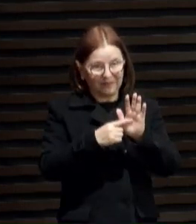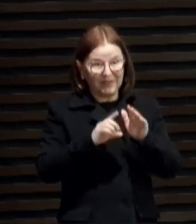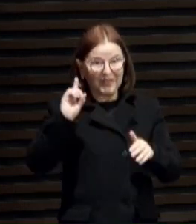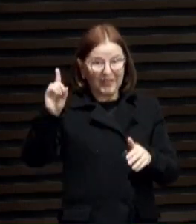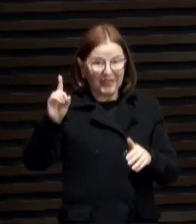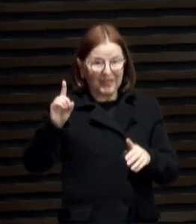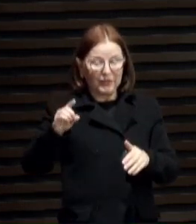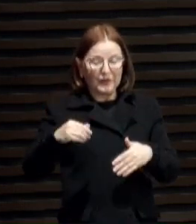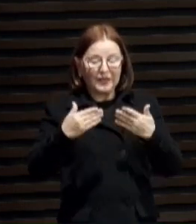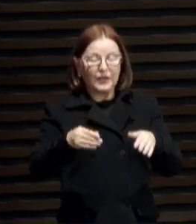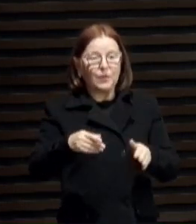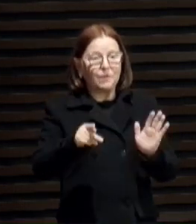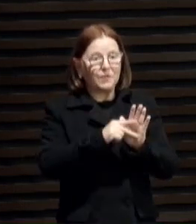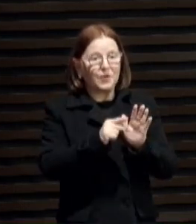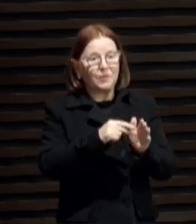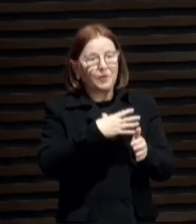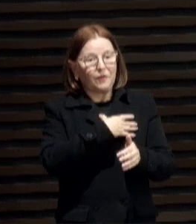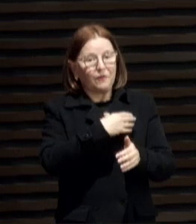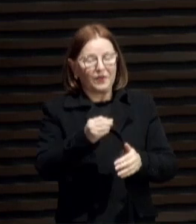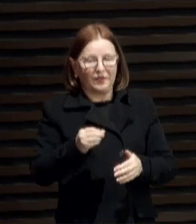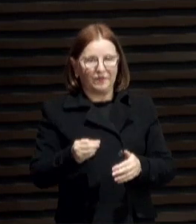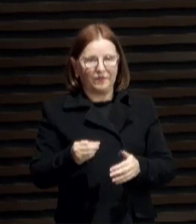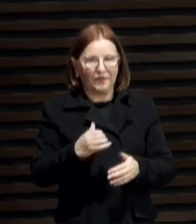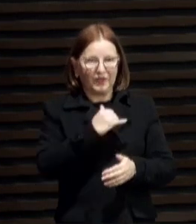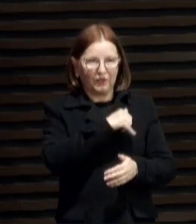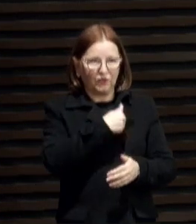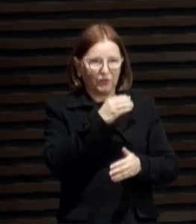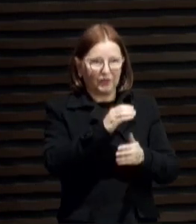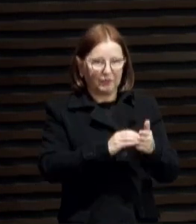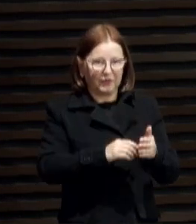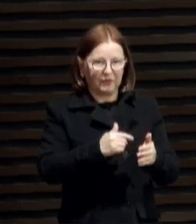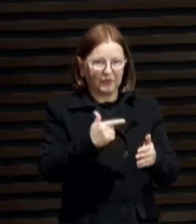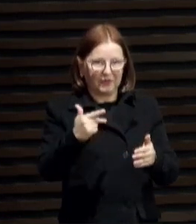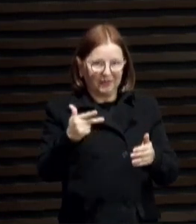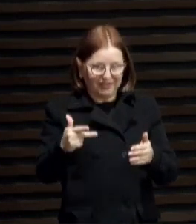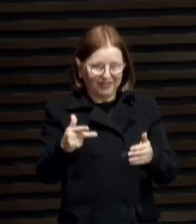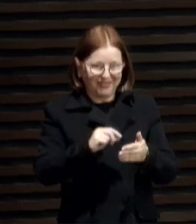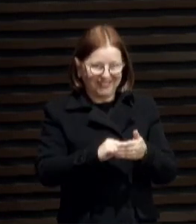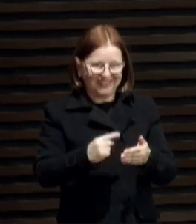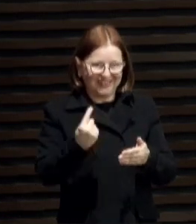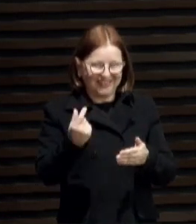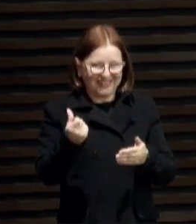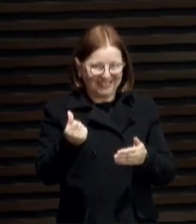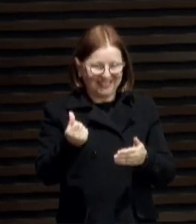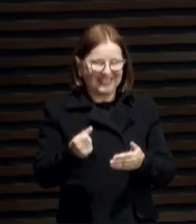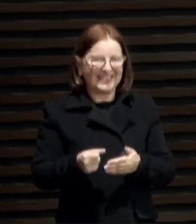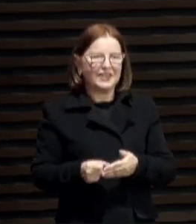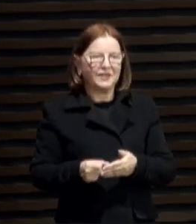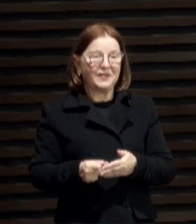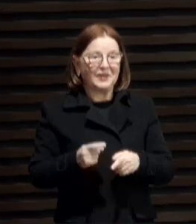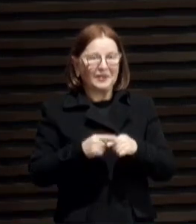próprio Filho. E lá em João 3,16, que nós conhecemos esse texto de cor e salteado.